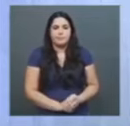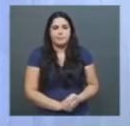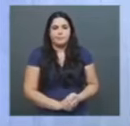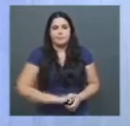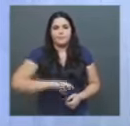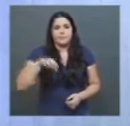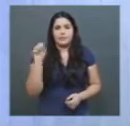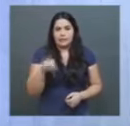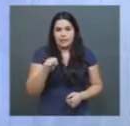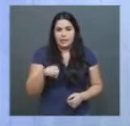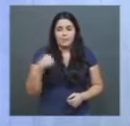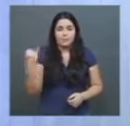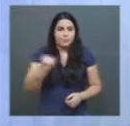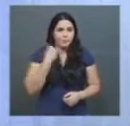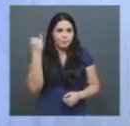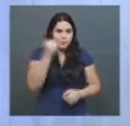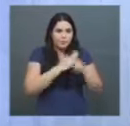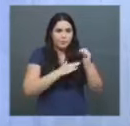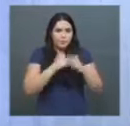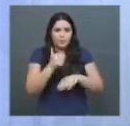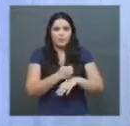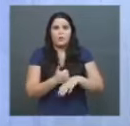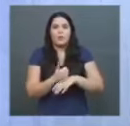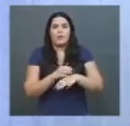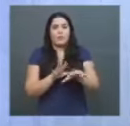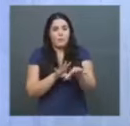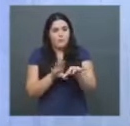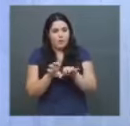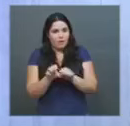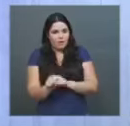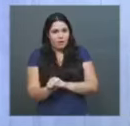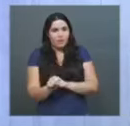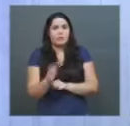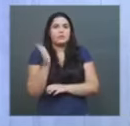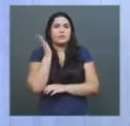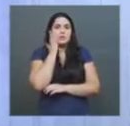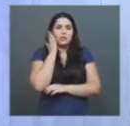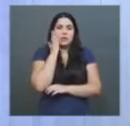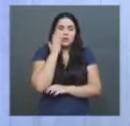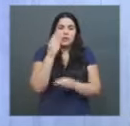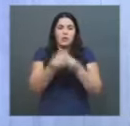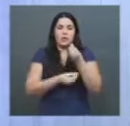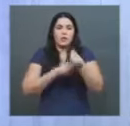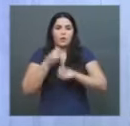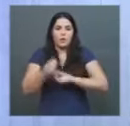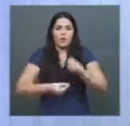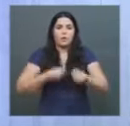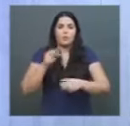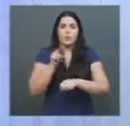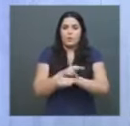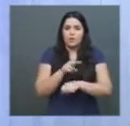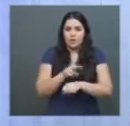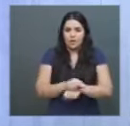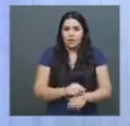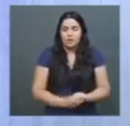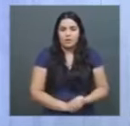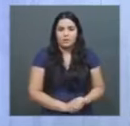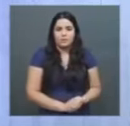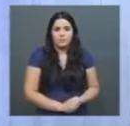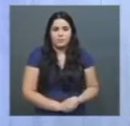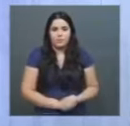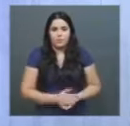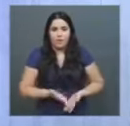fundamental que os profissionais estejam capacitados para lidar com recém-nascido de risco, né, tanto na